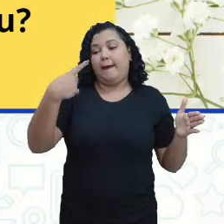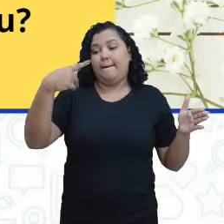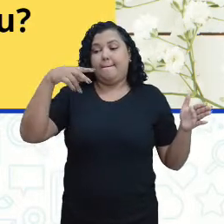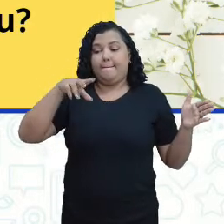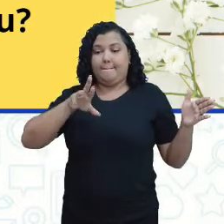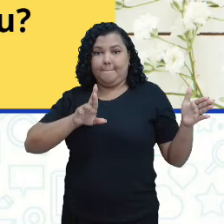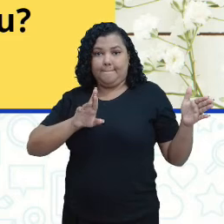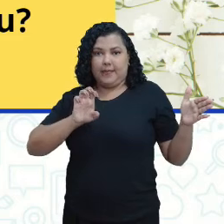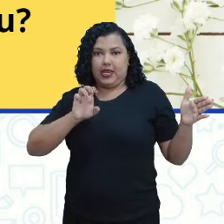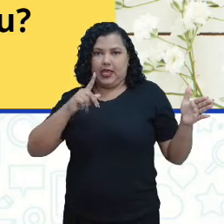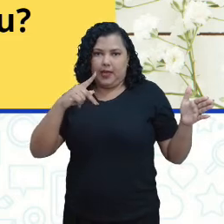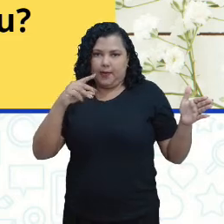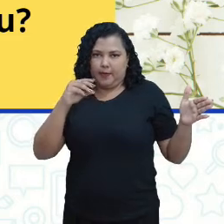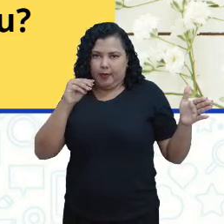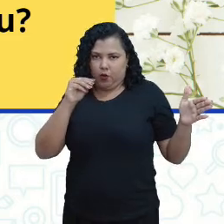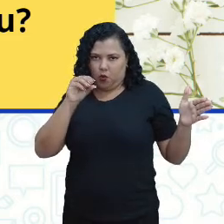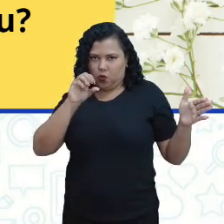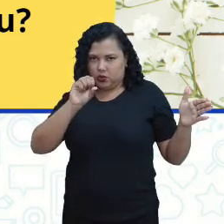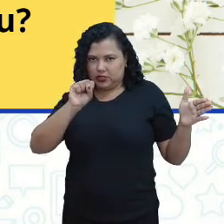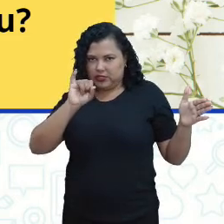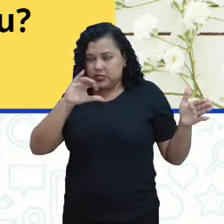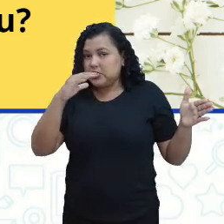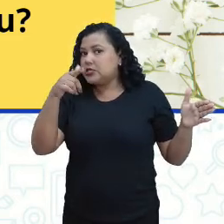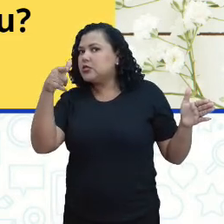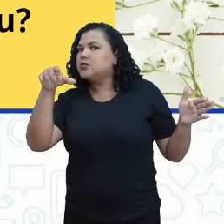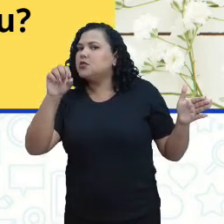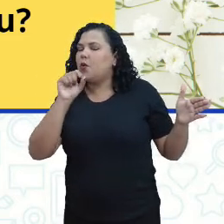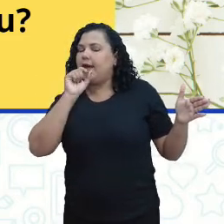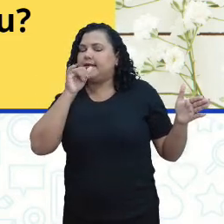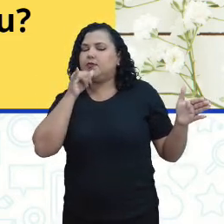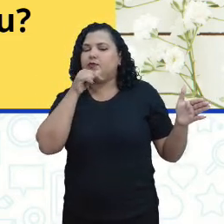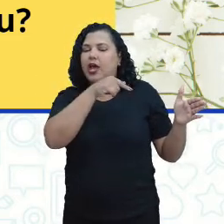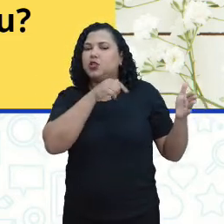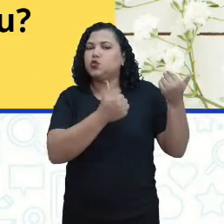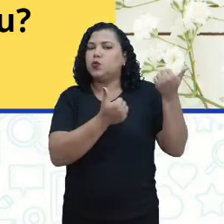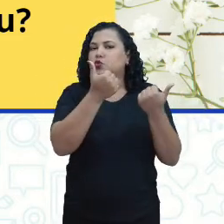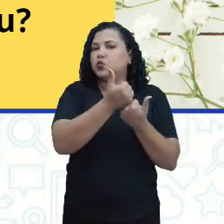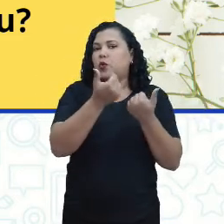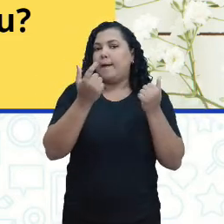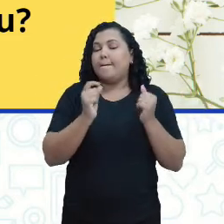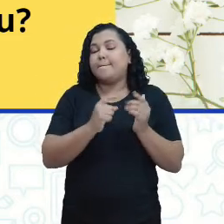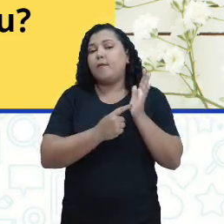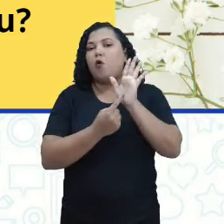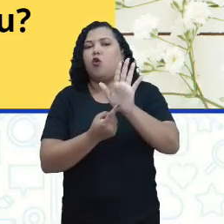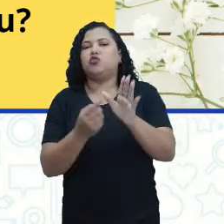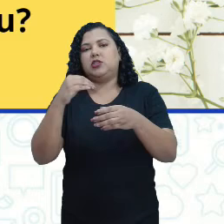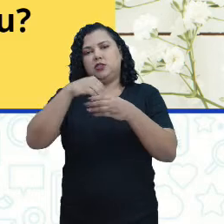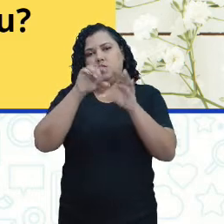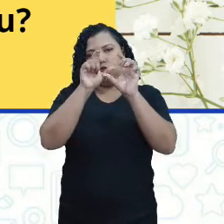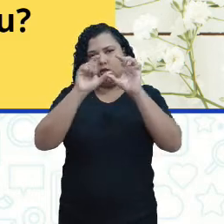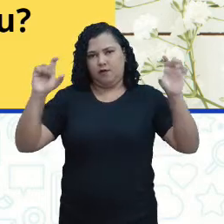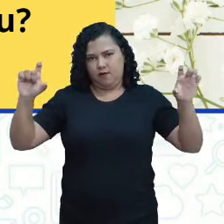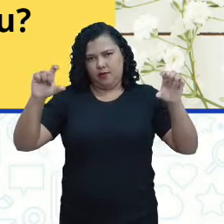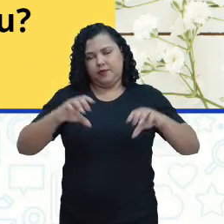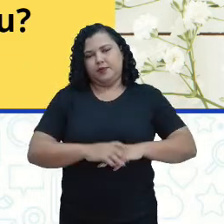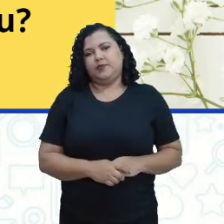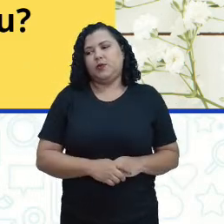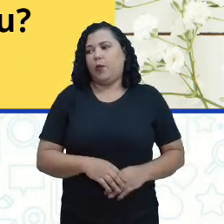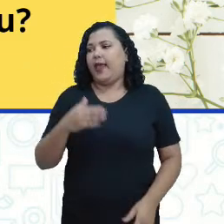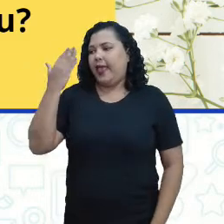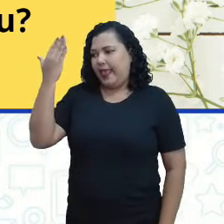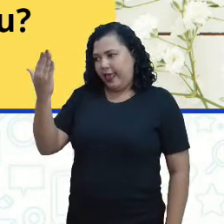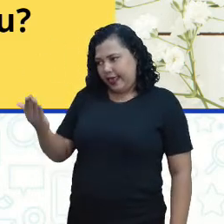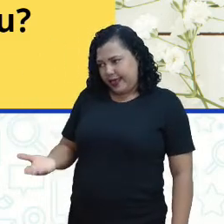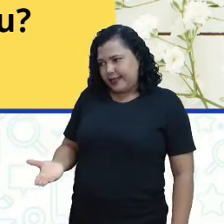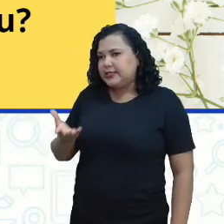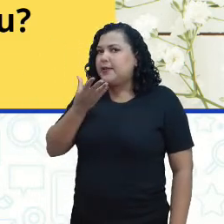um antecedente explícito, ou seja, quando quem ele vai substituir aparece na oração, por exemplo. Este